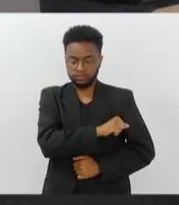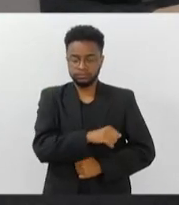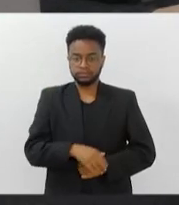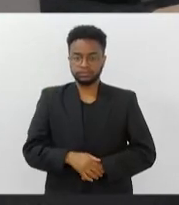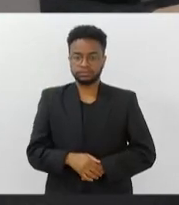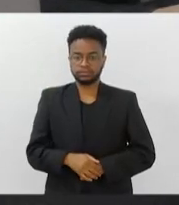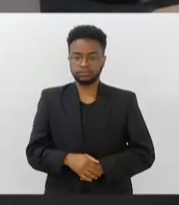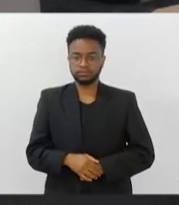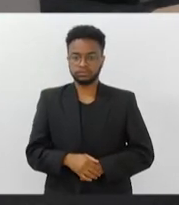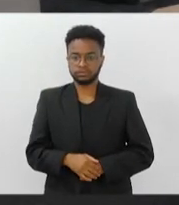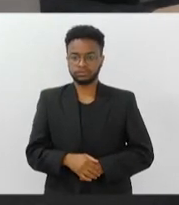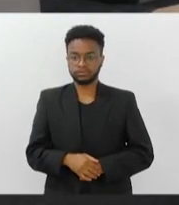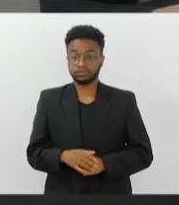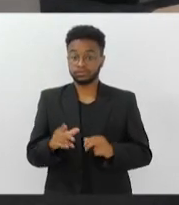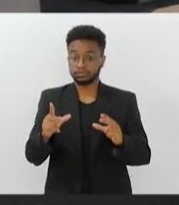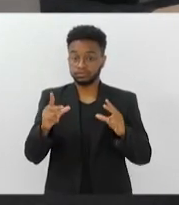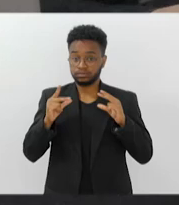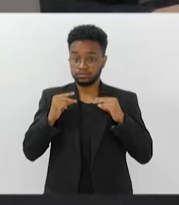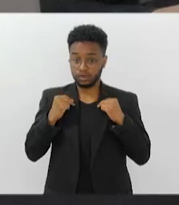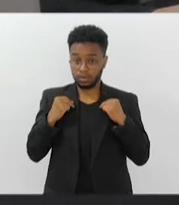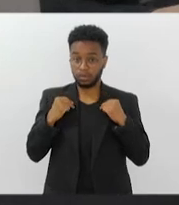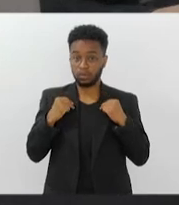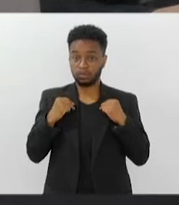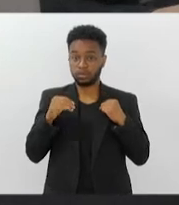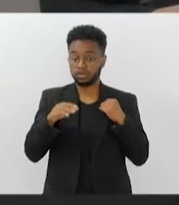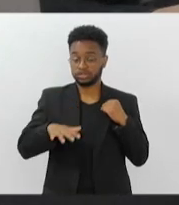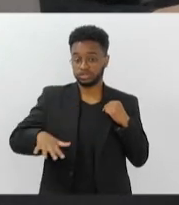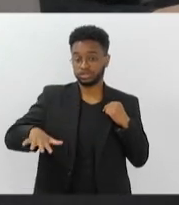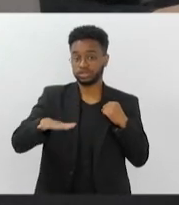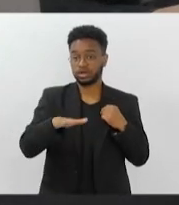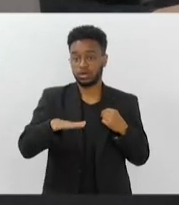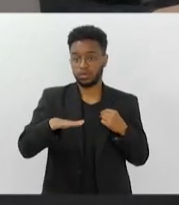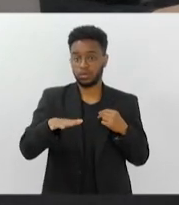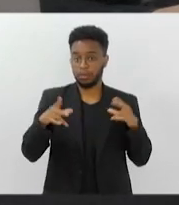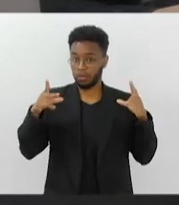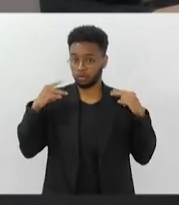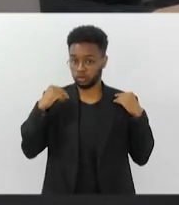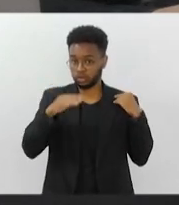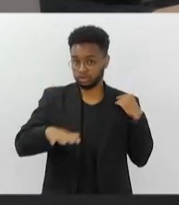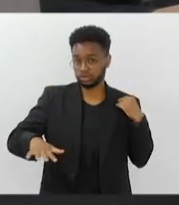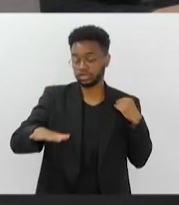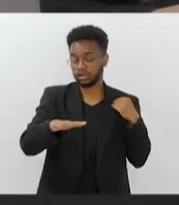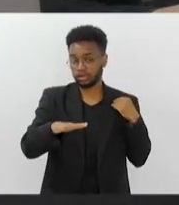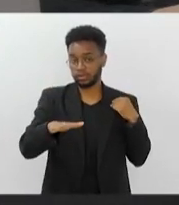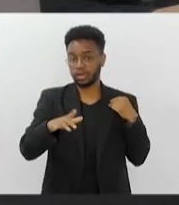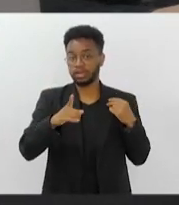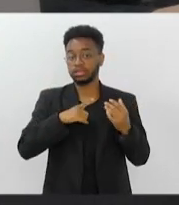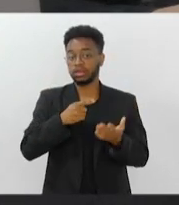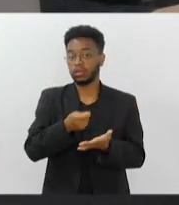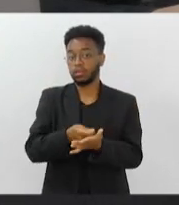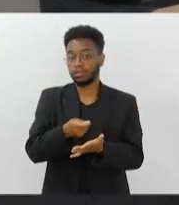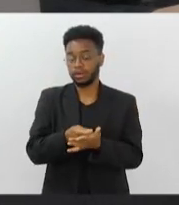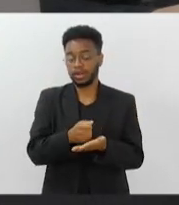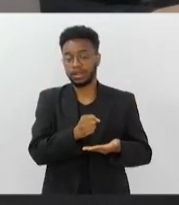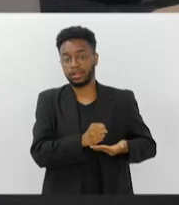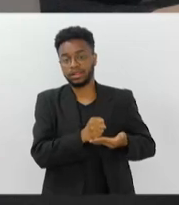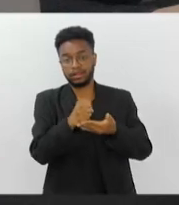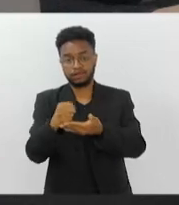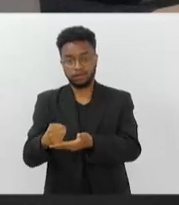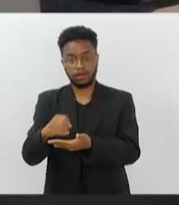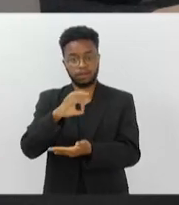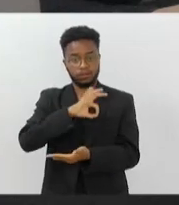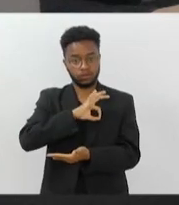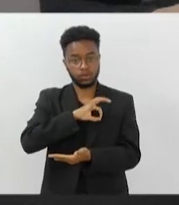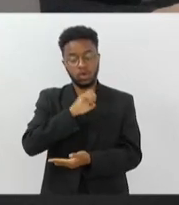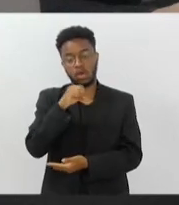os motoristas, amplo geral, motoristas, têm o dever de encaminhar a autoridade policial